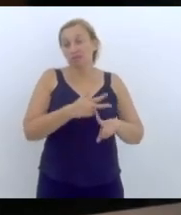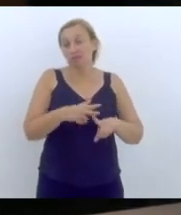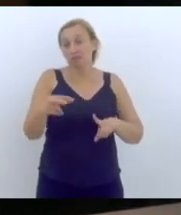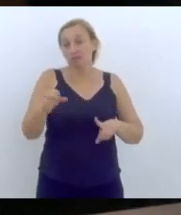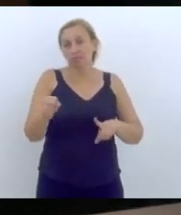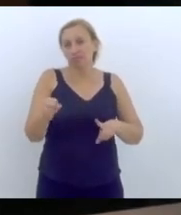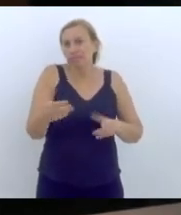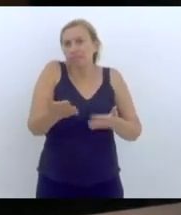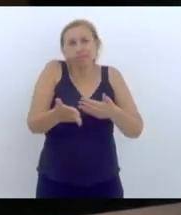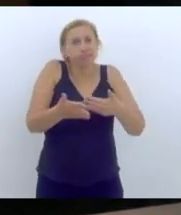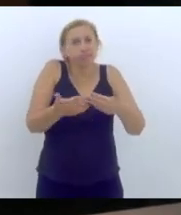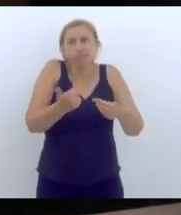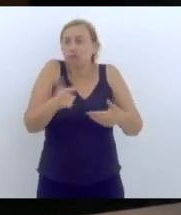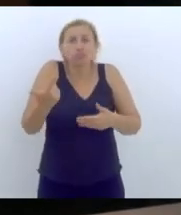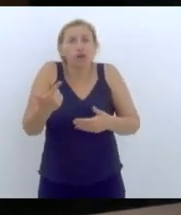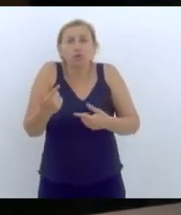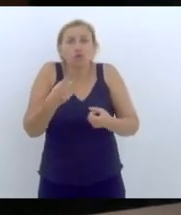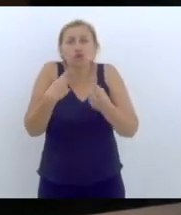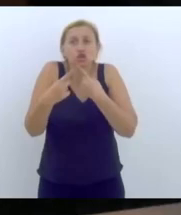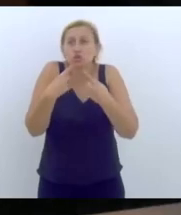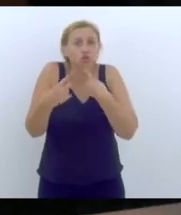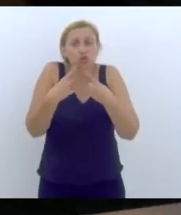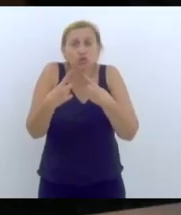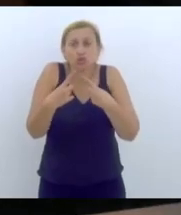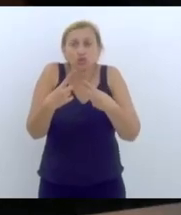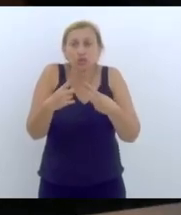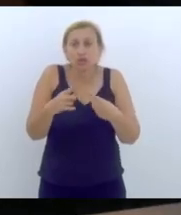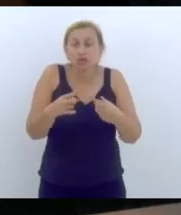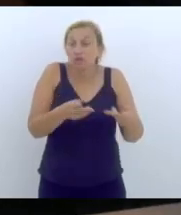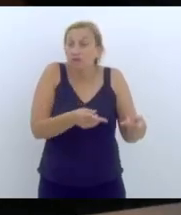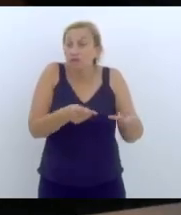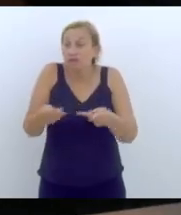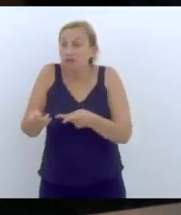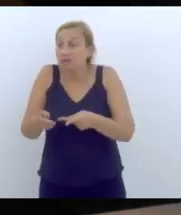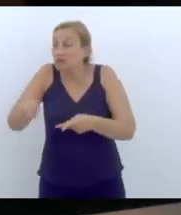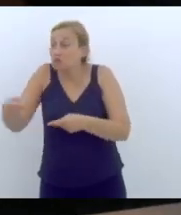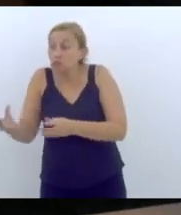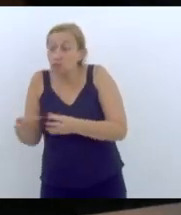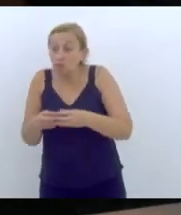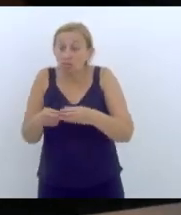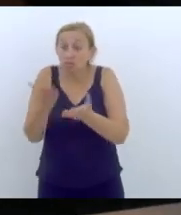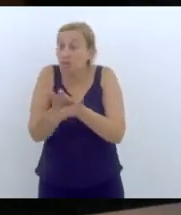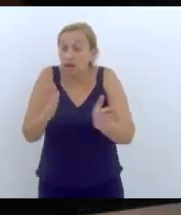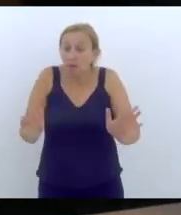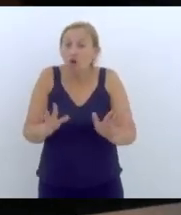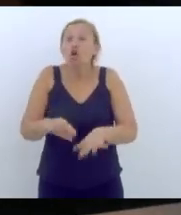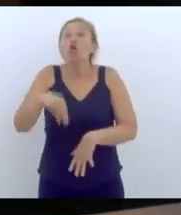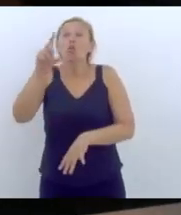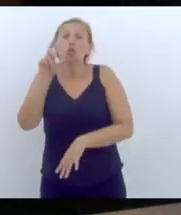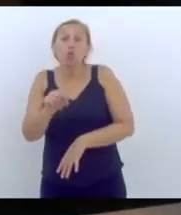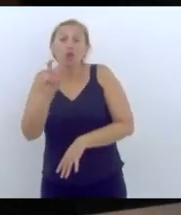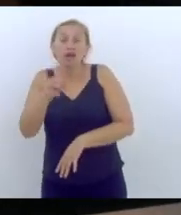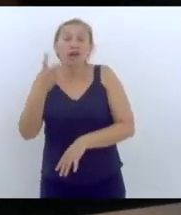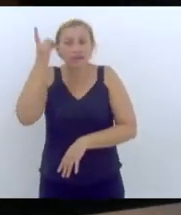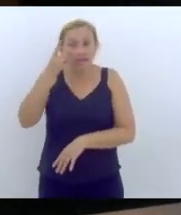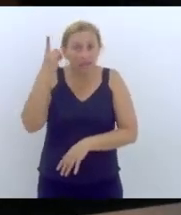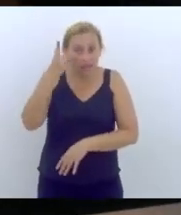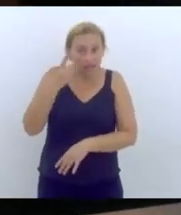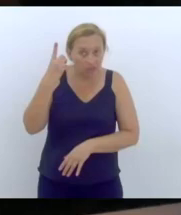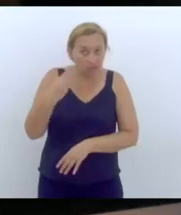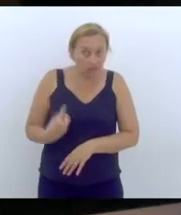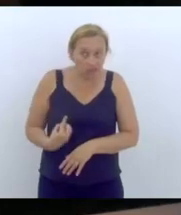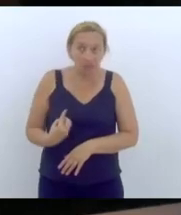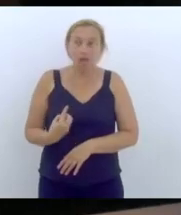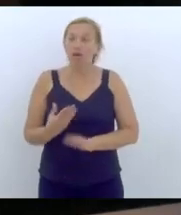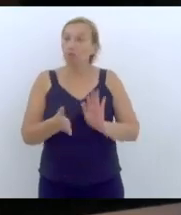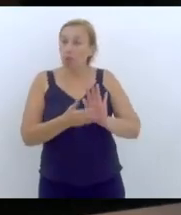tem mais o que discutir. Passa nas outras comissões, acabou. O que a deputada Dani propôs está corretíssimo.